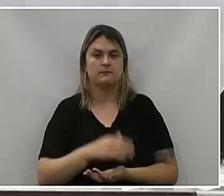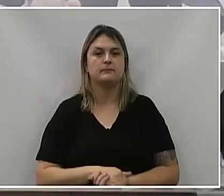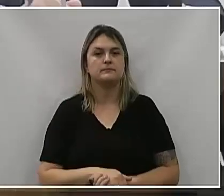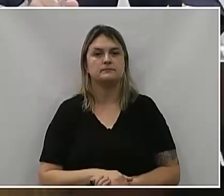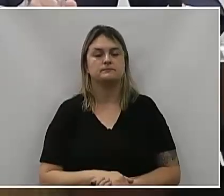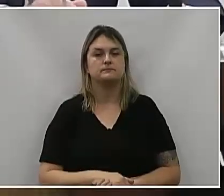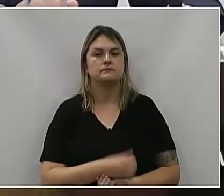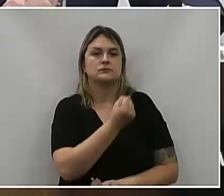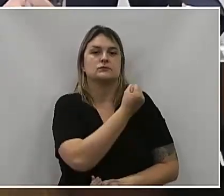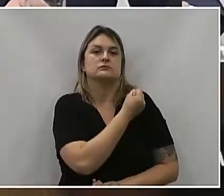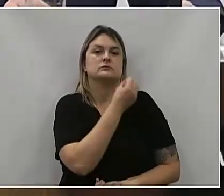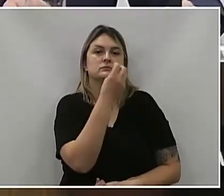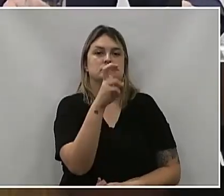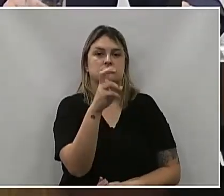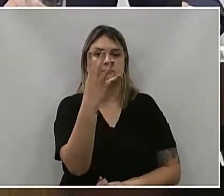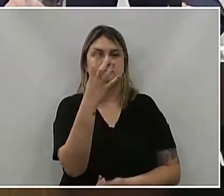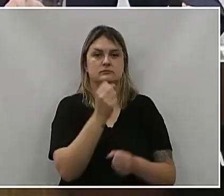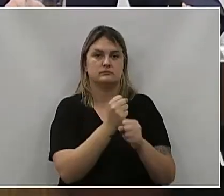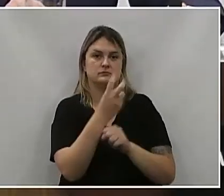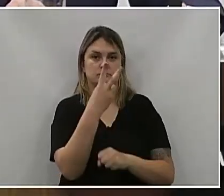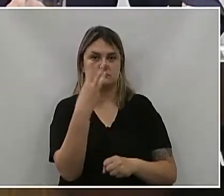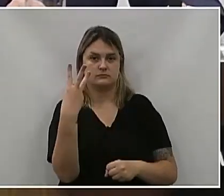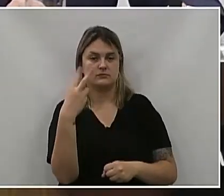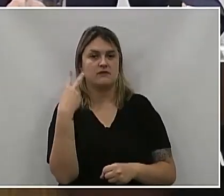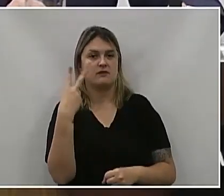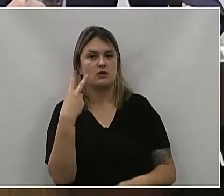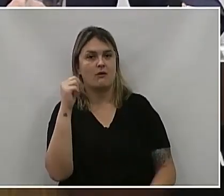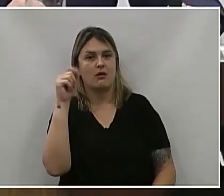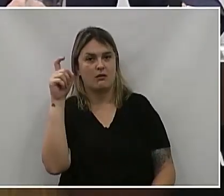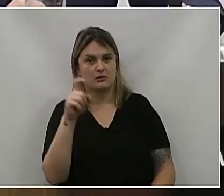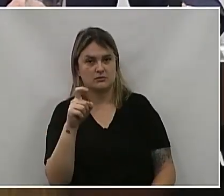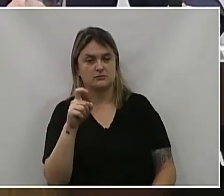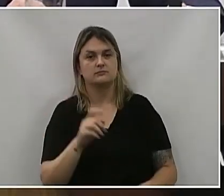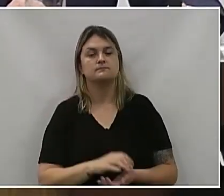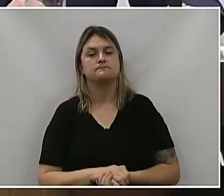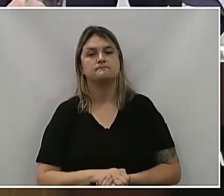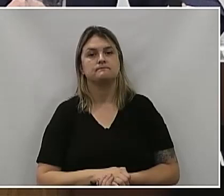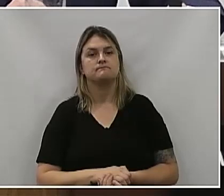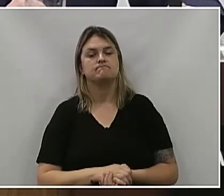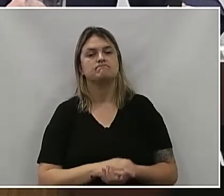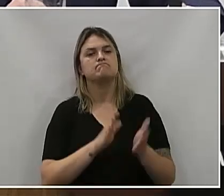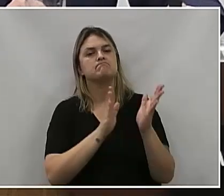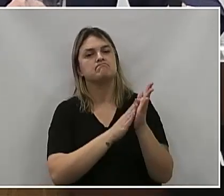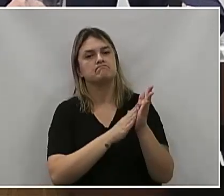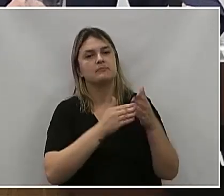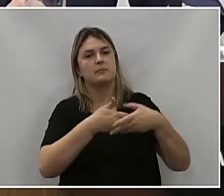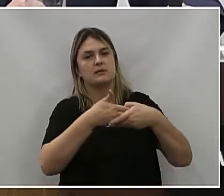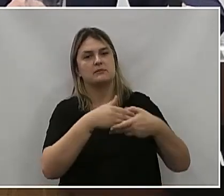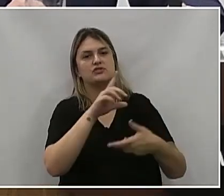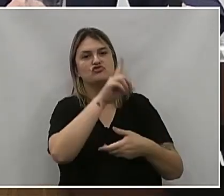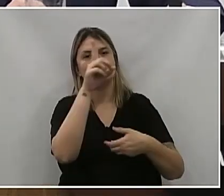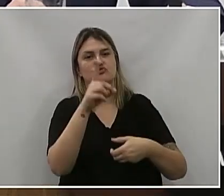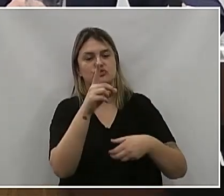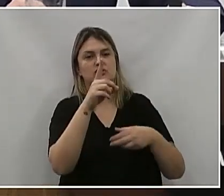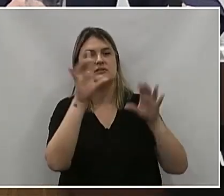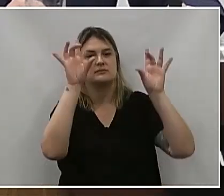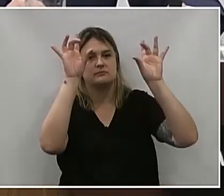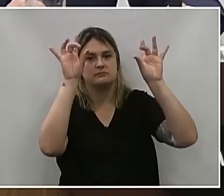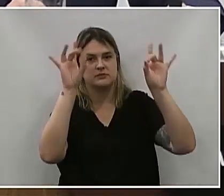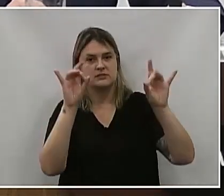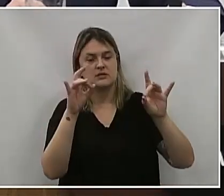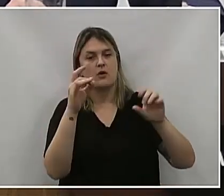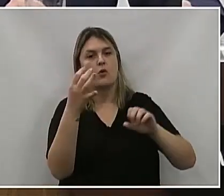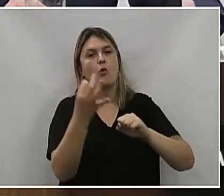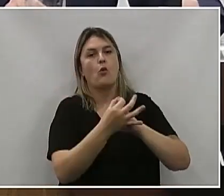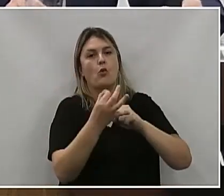2023. Número 54 de 2023, do vereador Alex de Anastácio. Uma moção de aplausos pelo Dia do Contador, celebrado